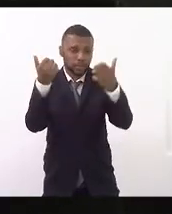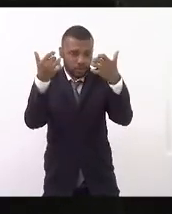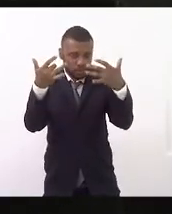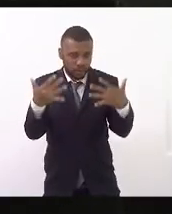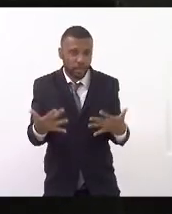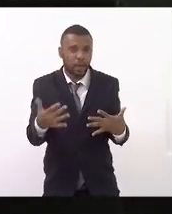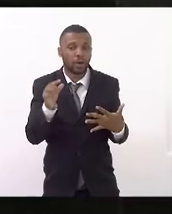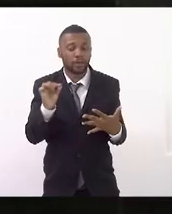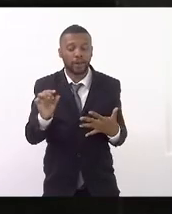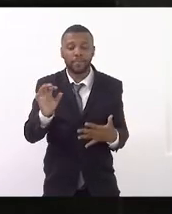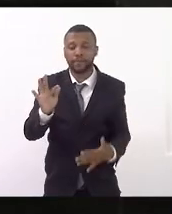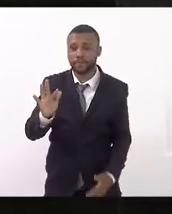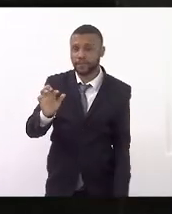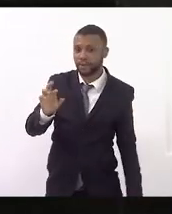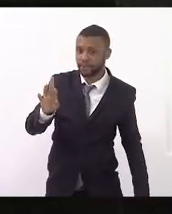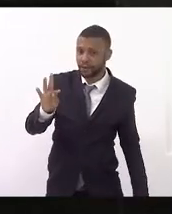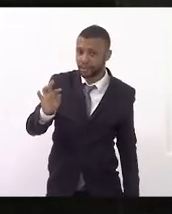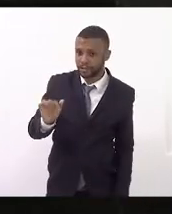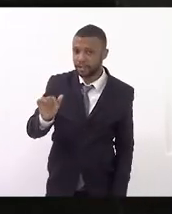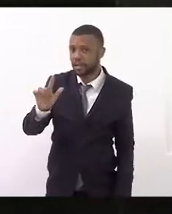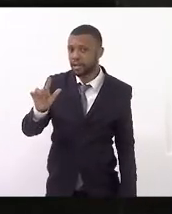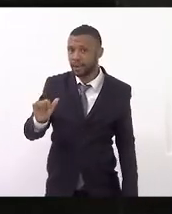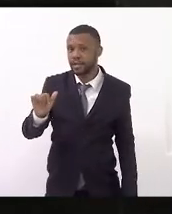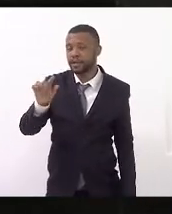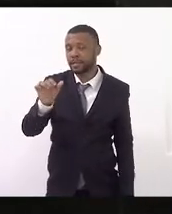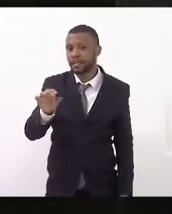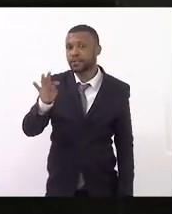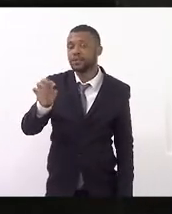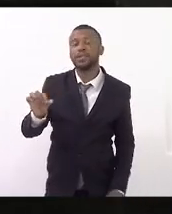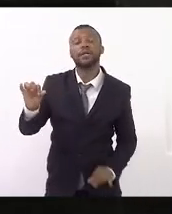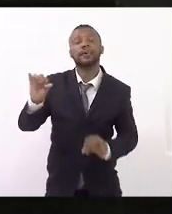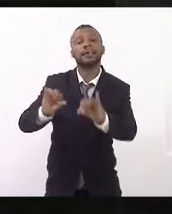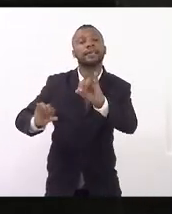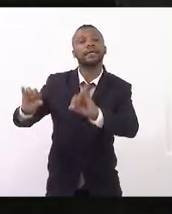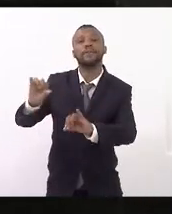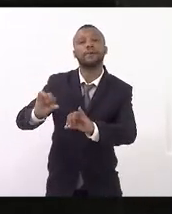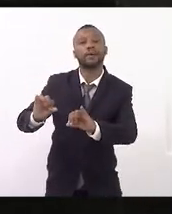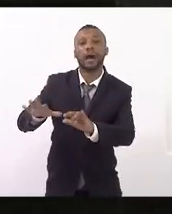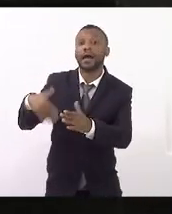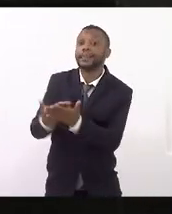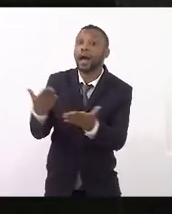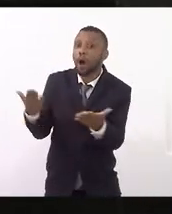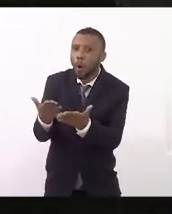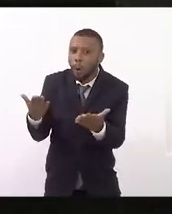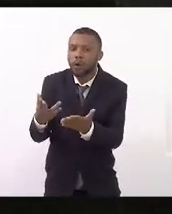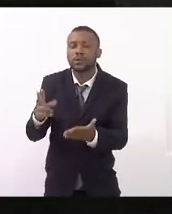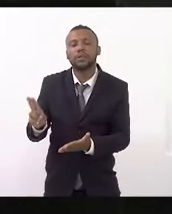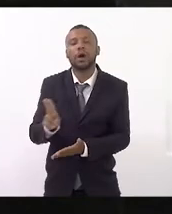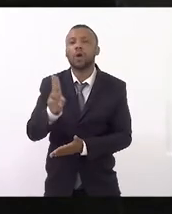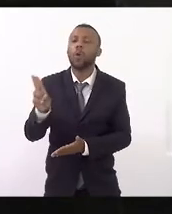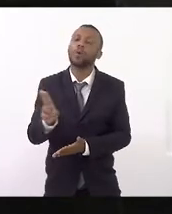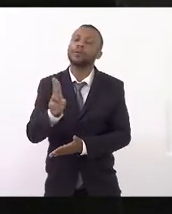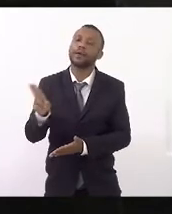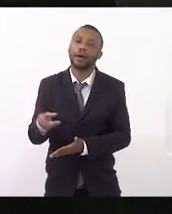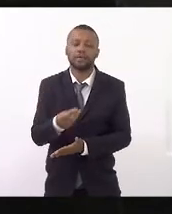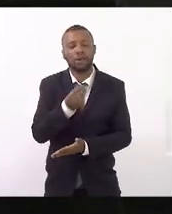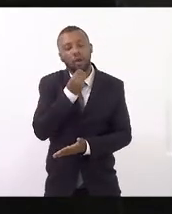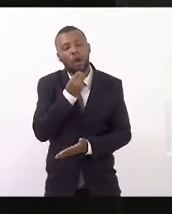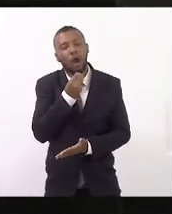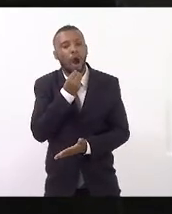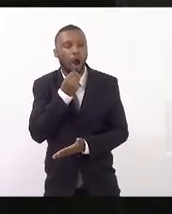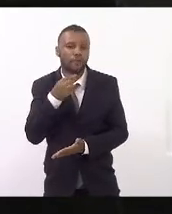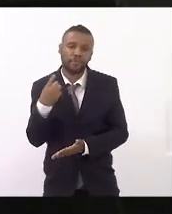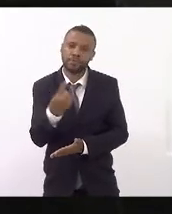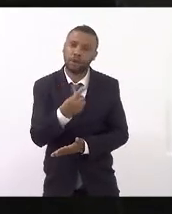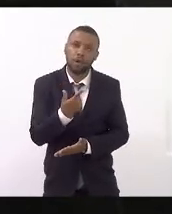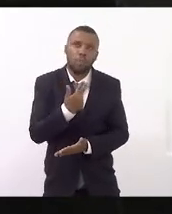que fertilizantes químicos são ainda utilizados e, obviamente, não